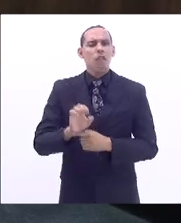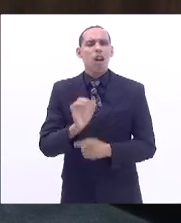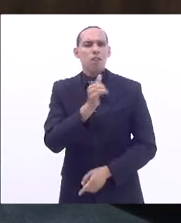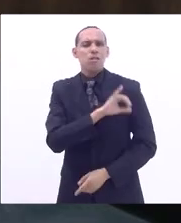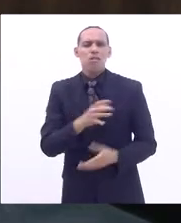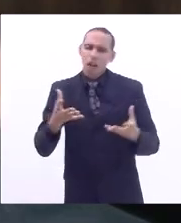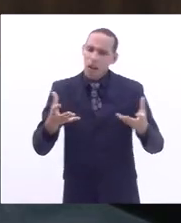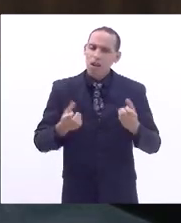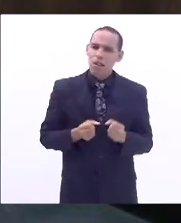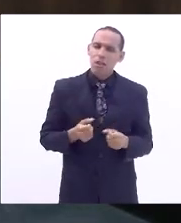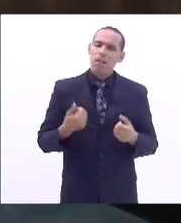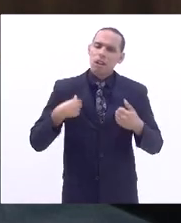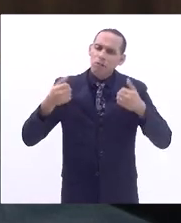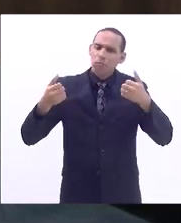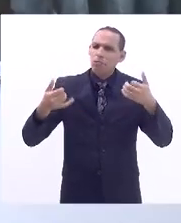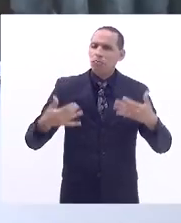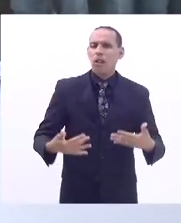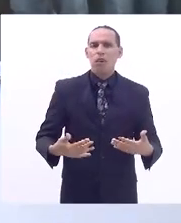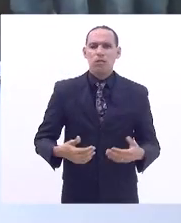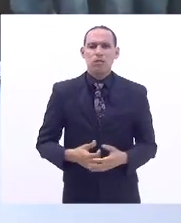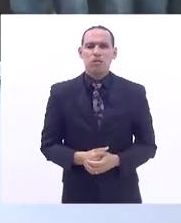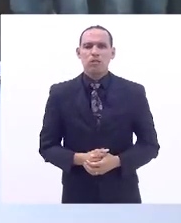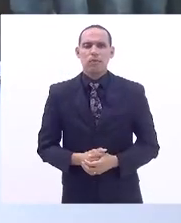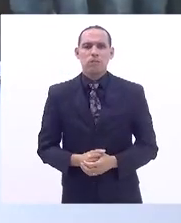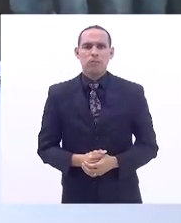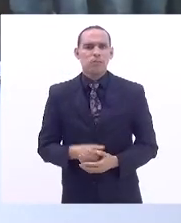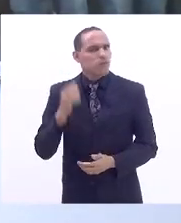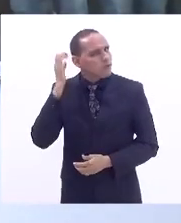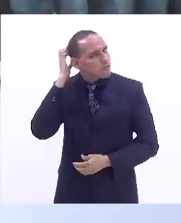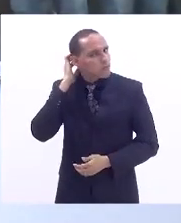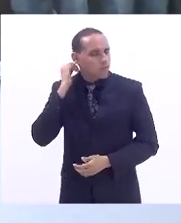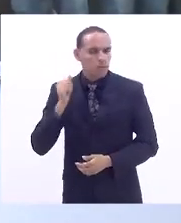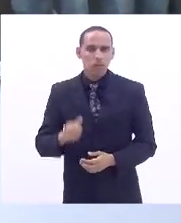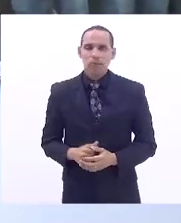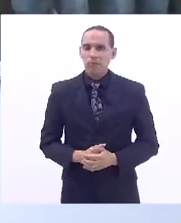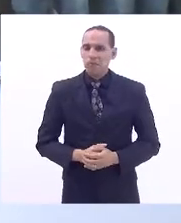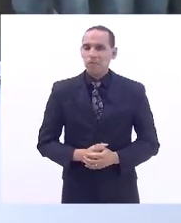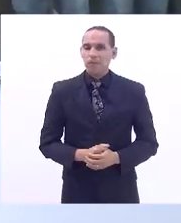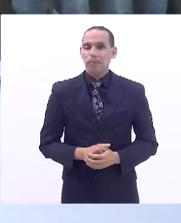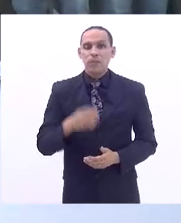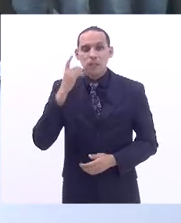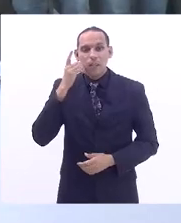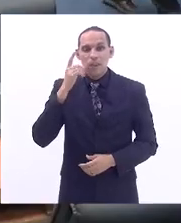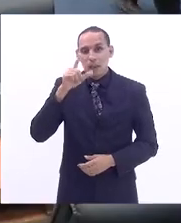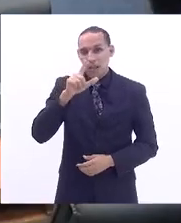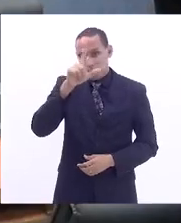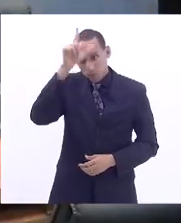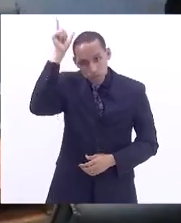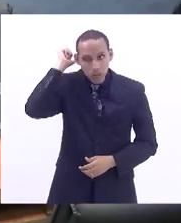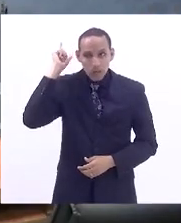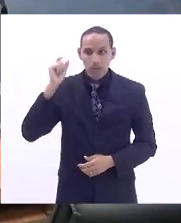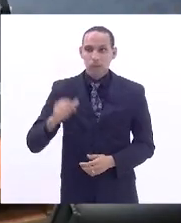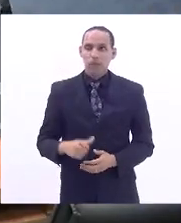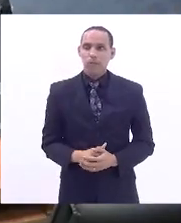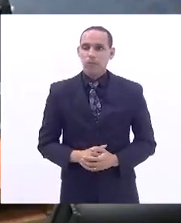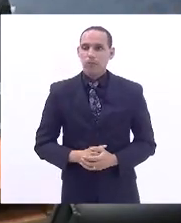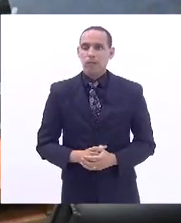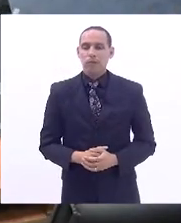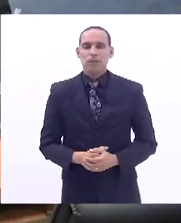do Rio de Janeiro essa parte 1 o Deputado Luiz Paulo